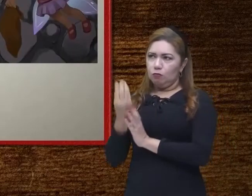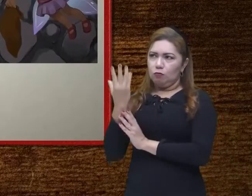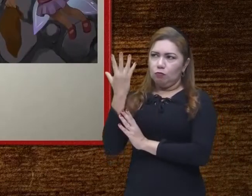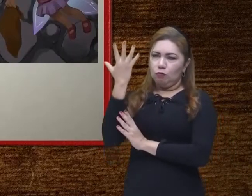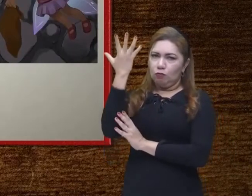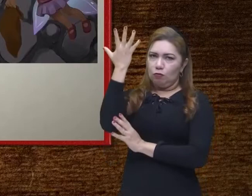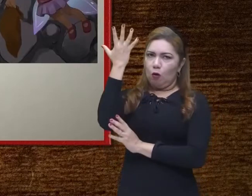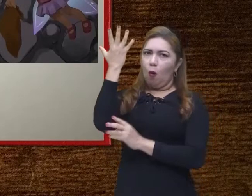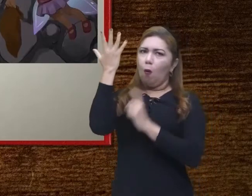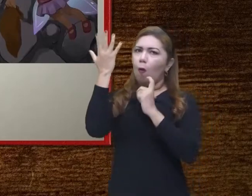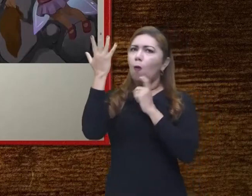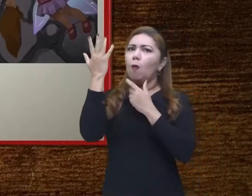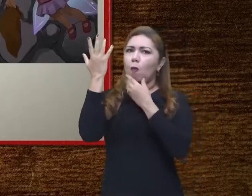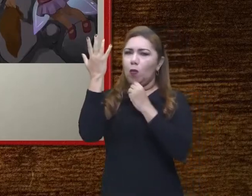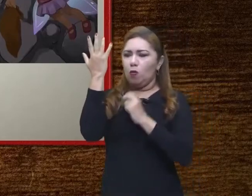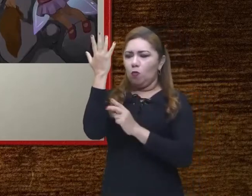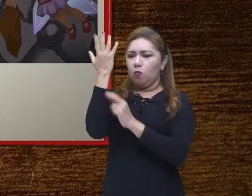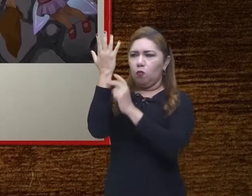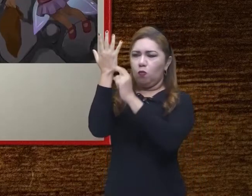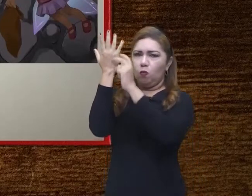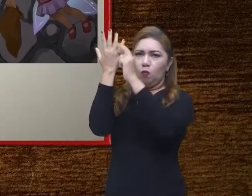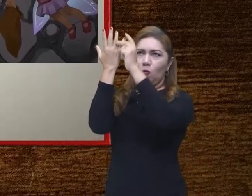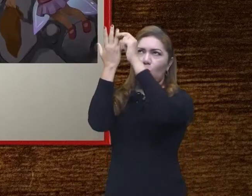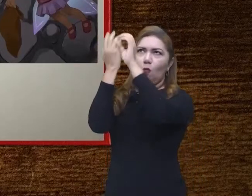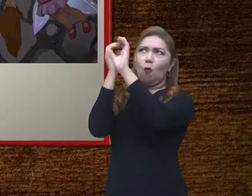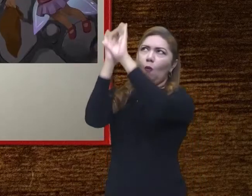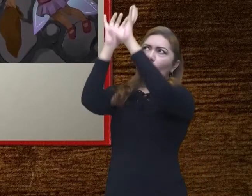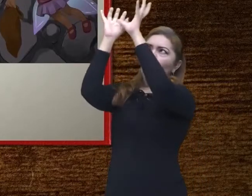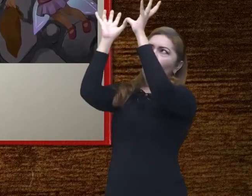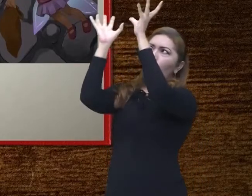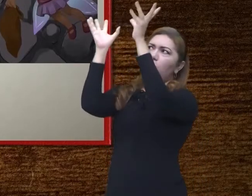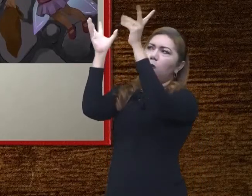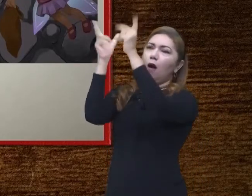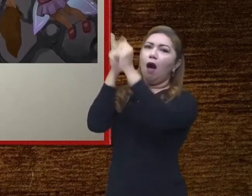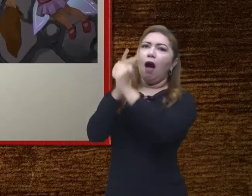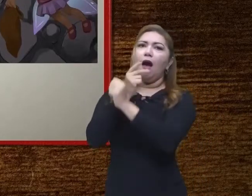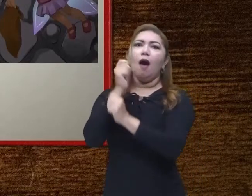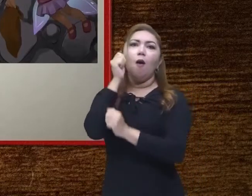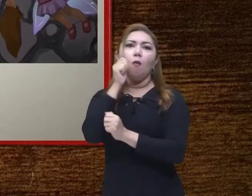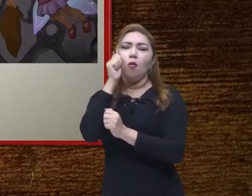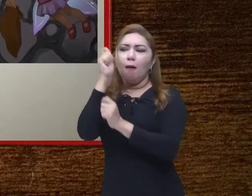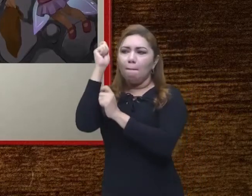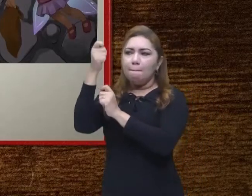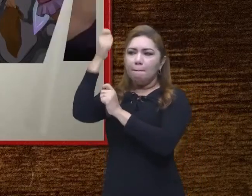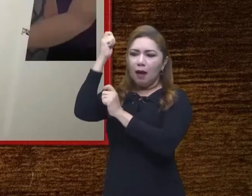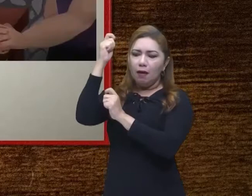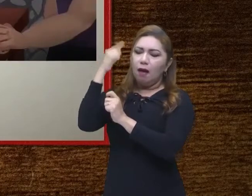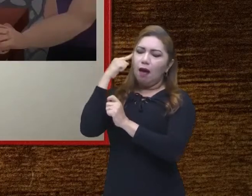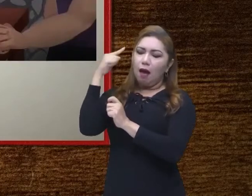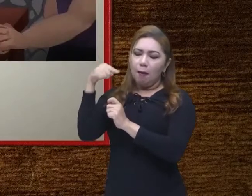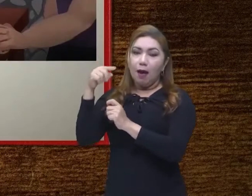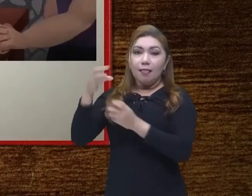Quando já estava perto da nuvem mais alta, apareceu uma fada que lhe deu um saco.